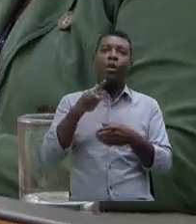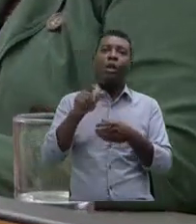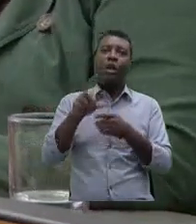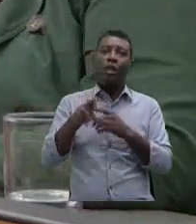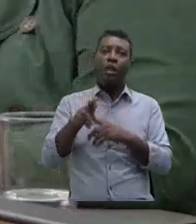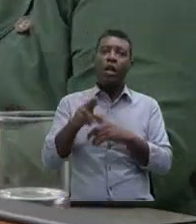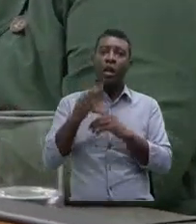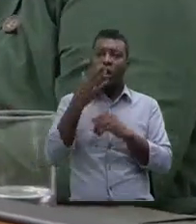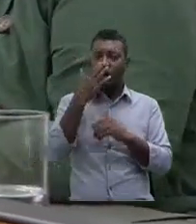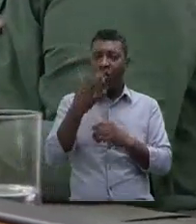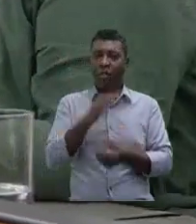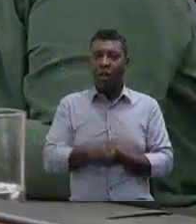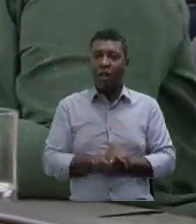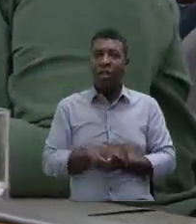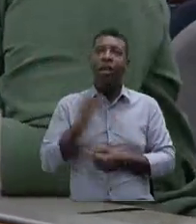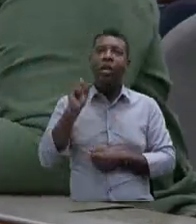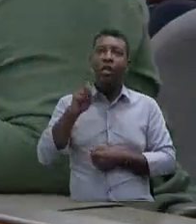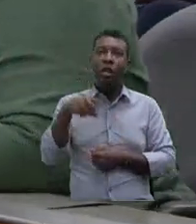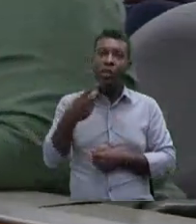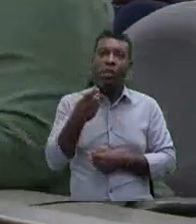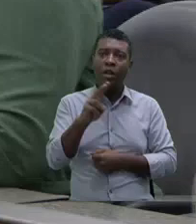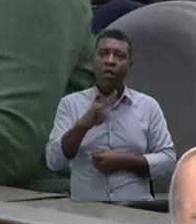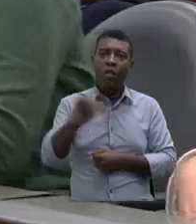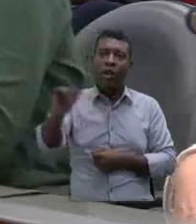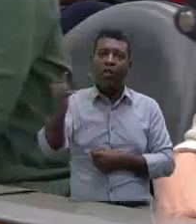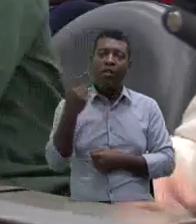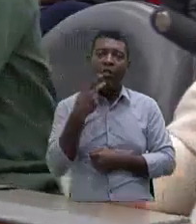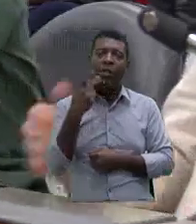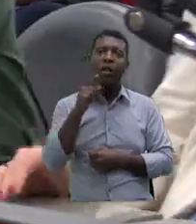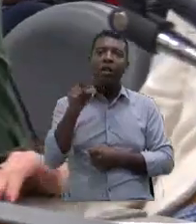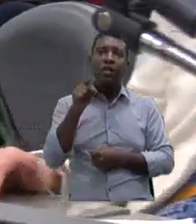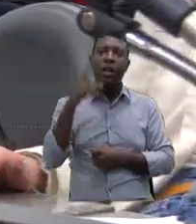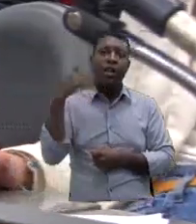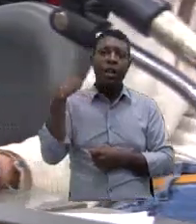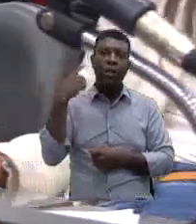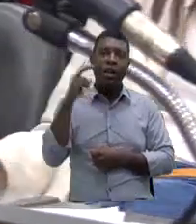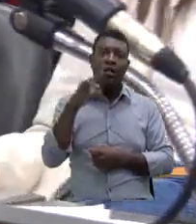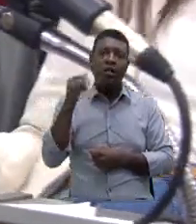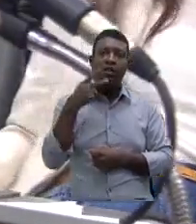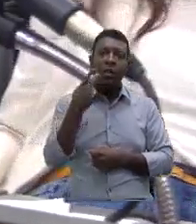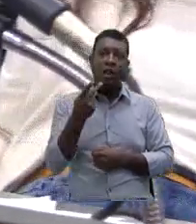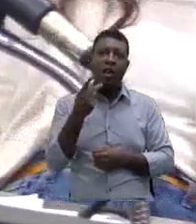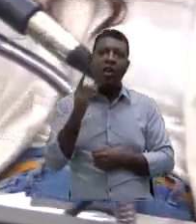senhor. Depois você vai ter direito. Deixa os outros colegas falar, viu, deputado?